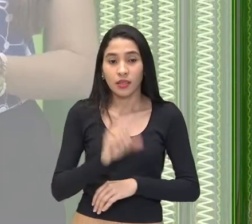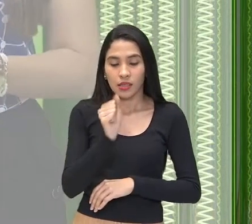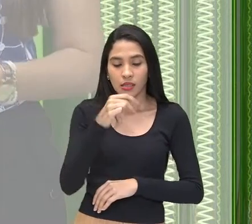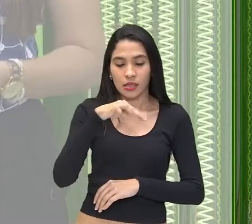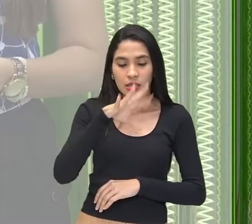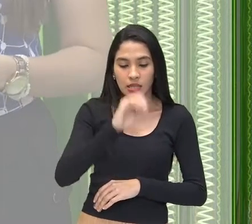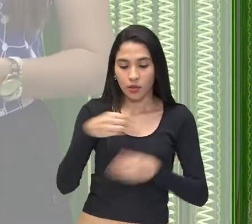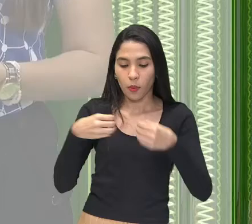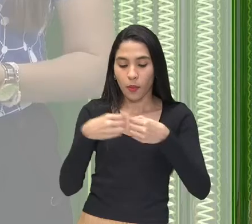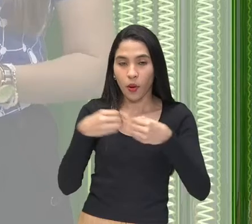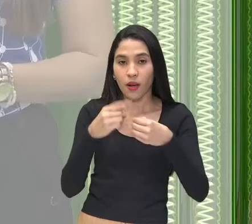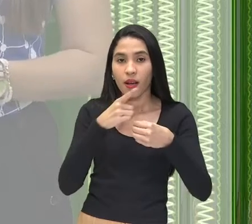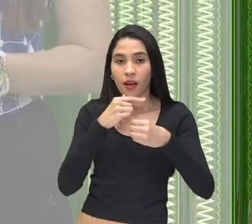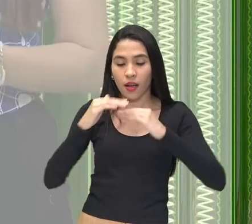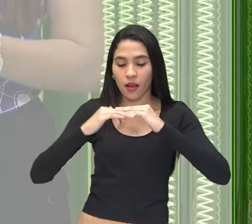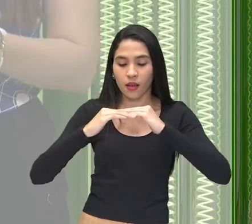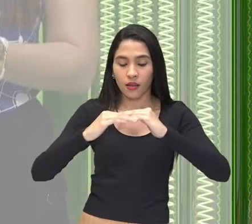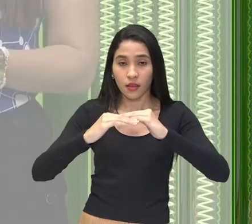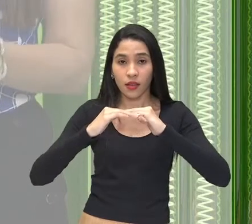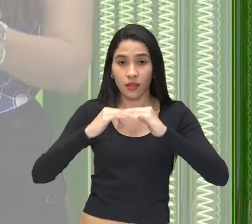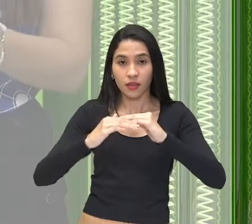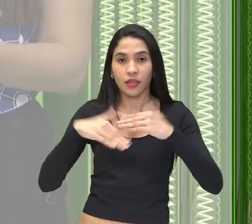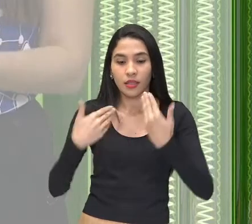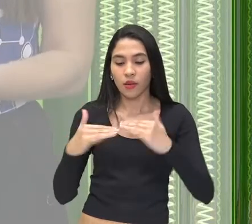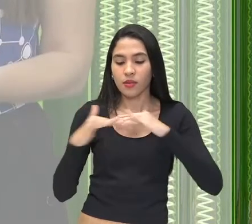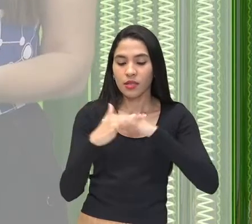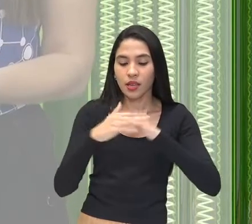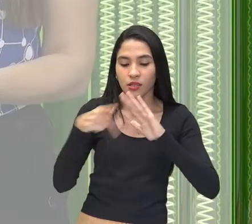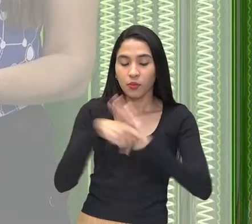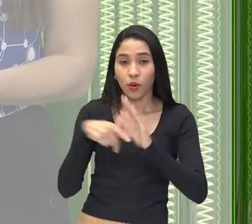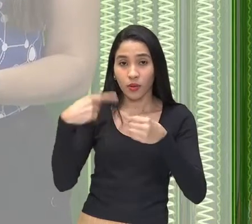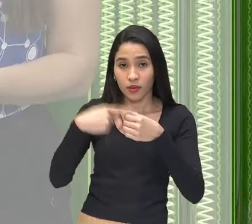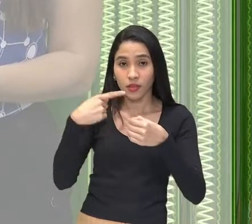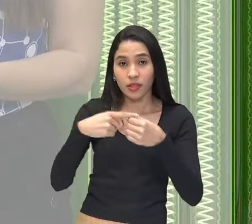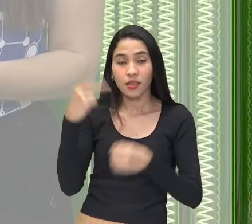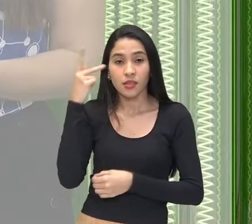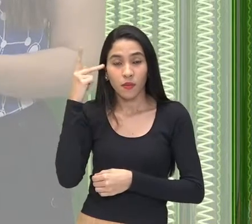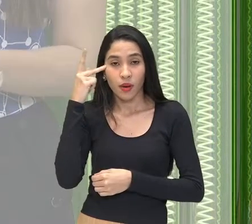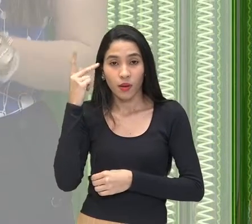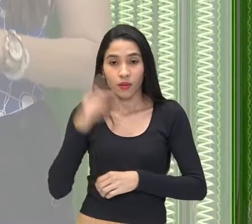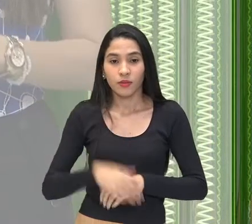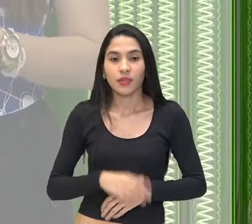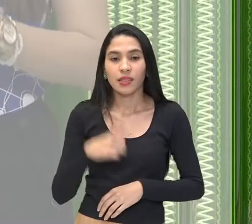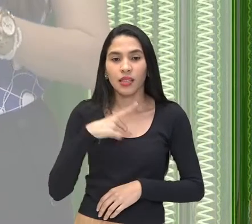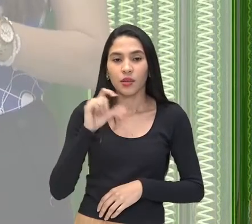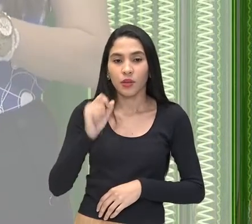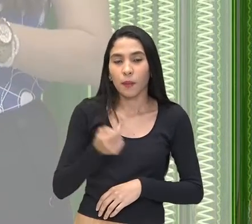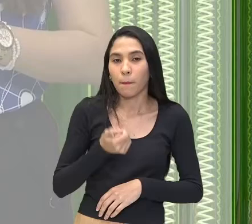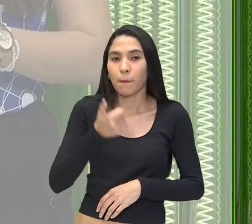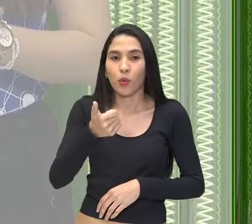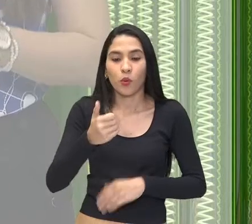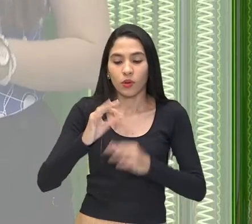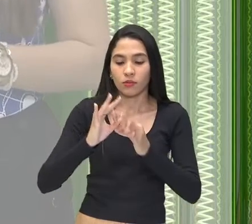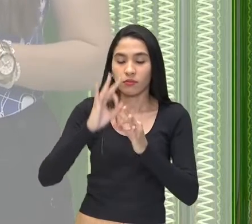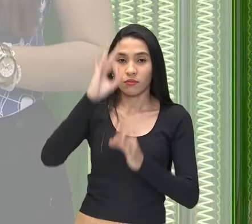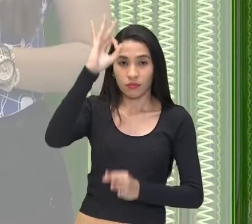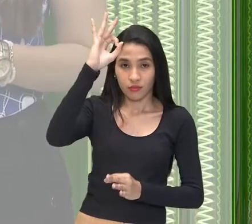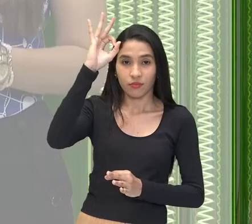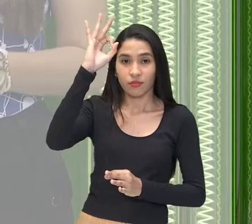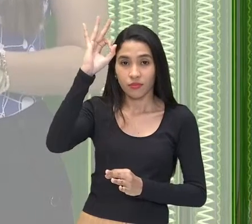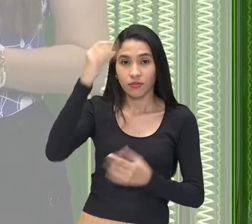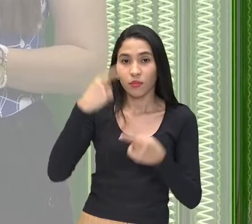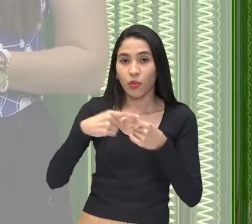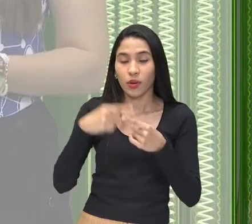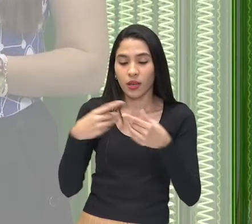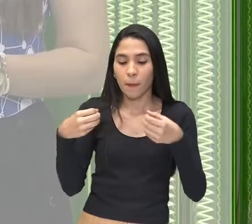do mar. Então, Santos é uma cidade do interior de São Paulo que tem pouca altitude, né? Porque